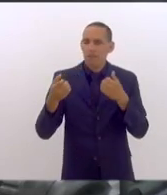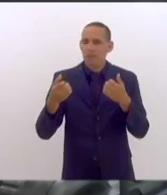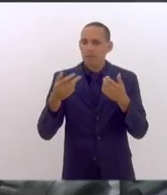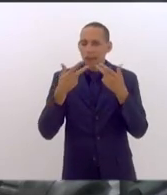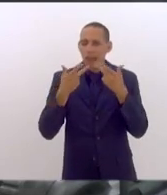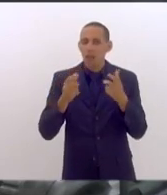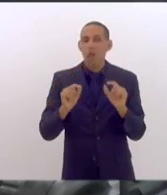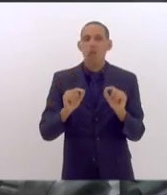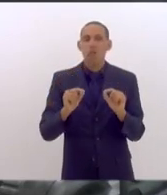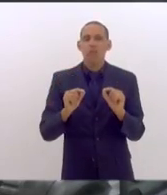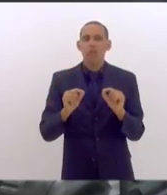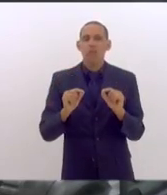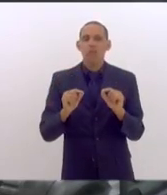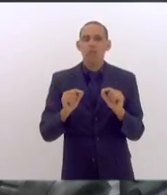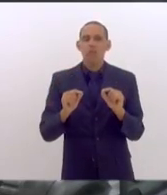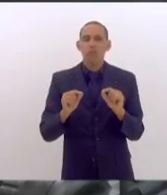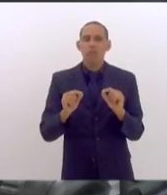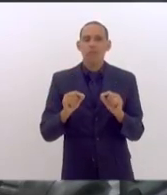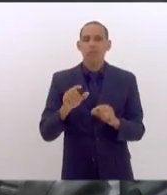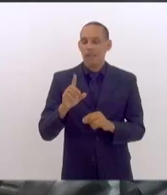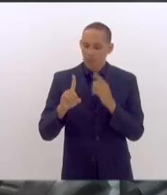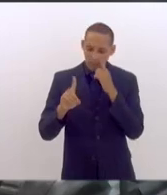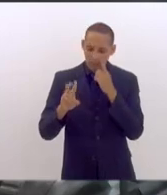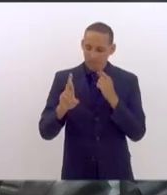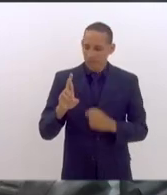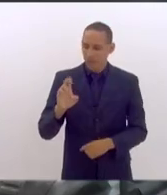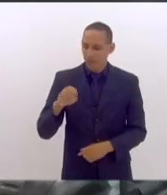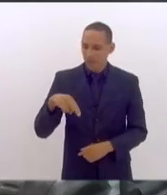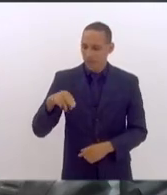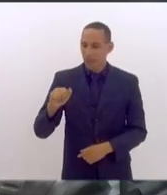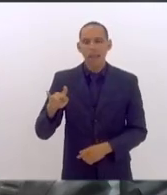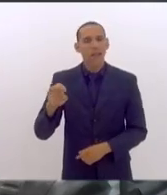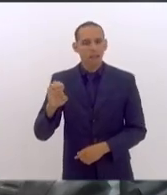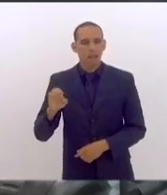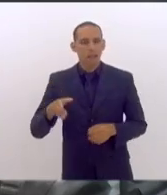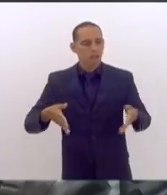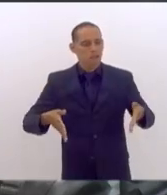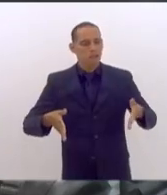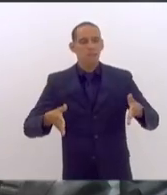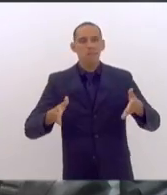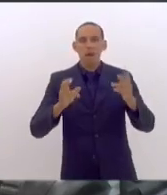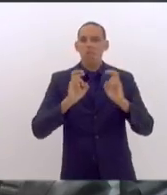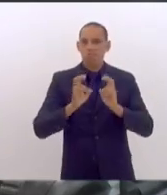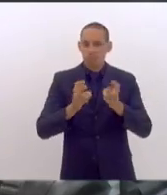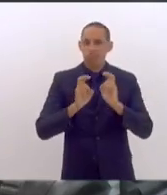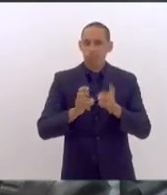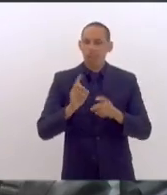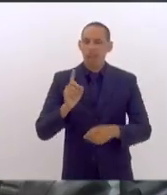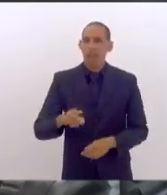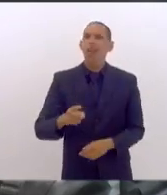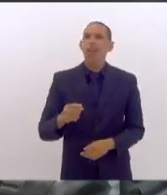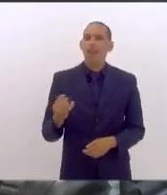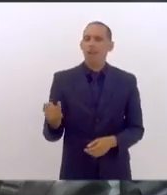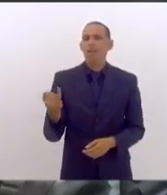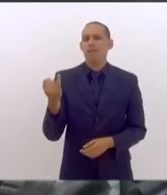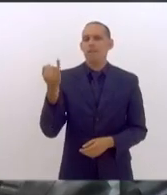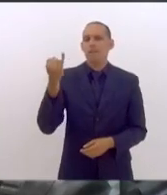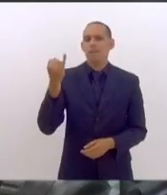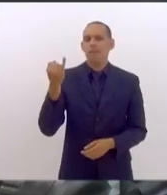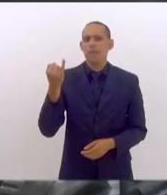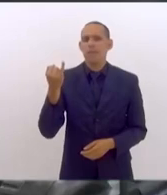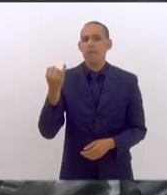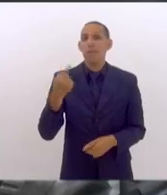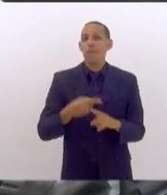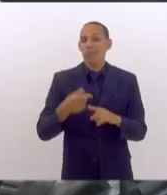colocou a questão das canaletas de drenagem ao longo da linha férrea eu acho que essa é uma preocupação que a última